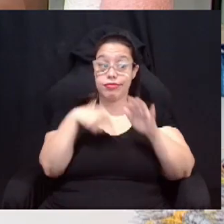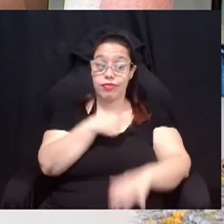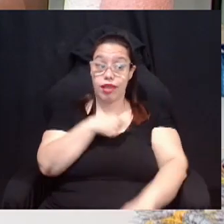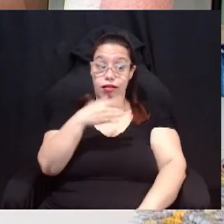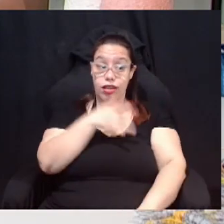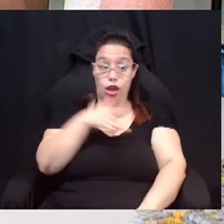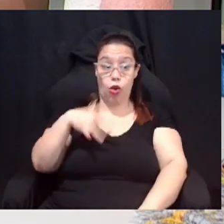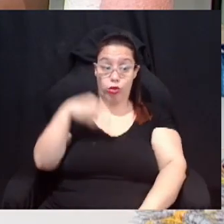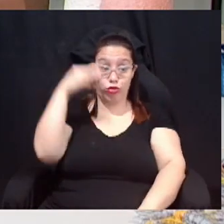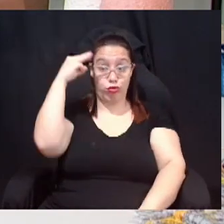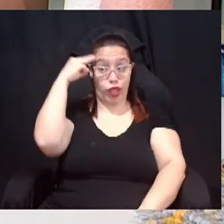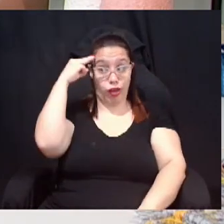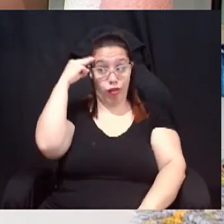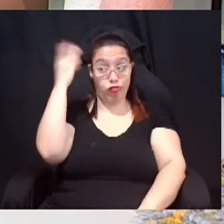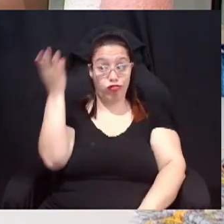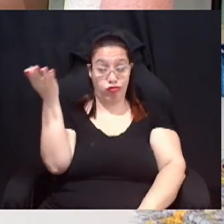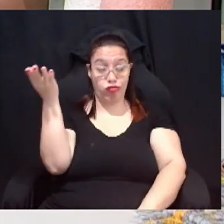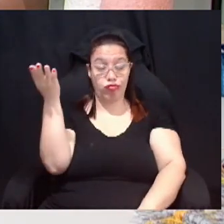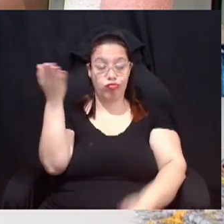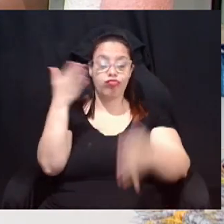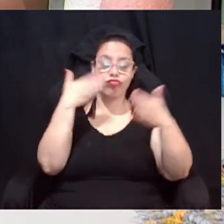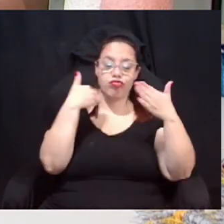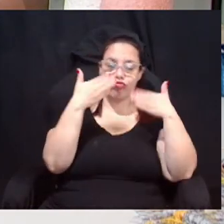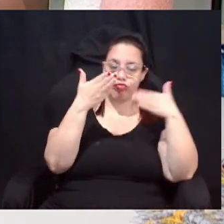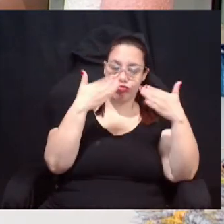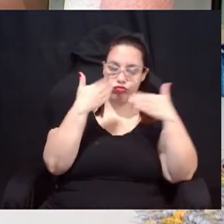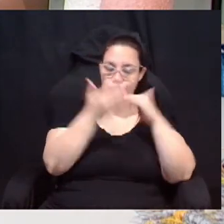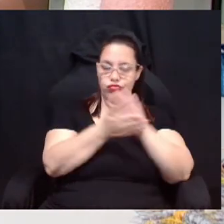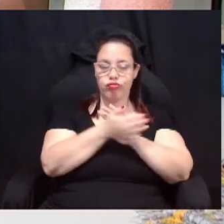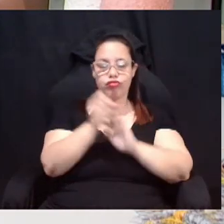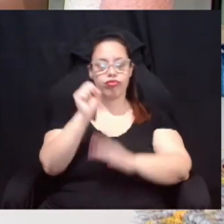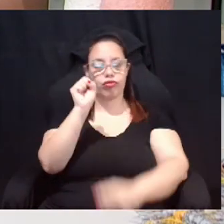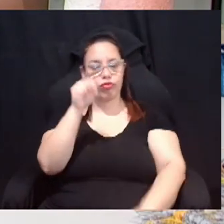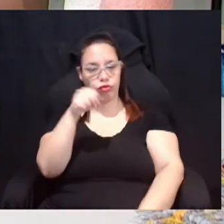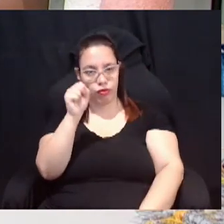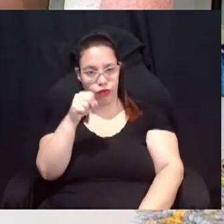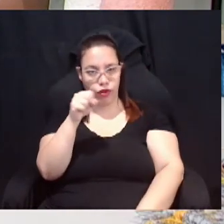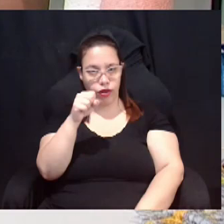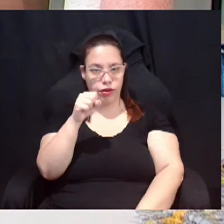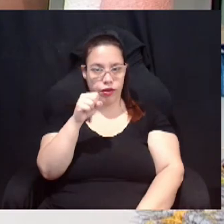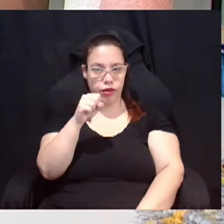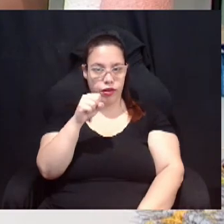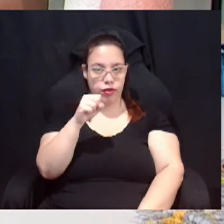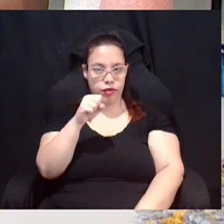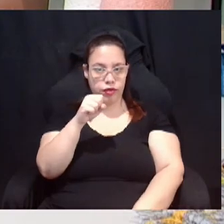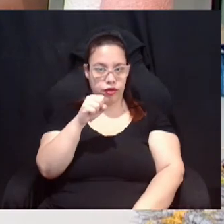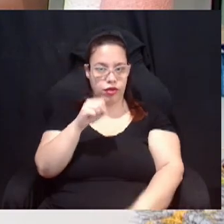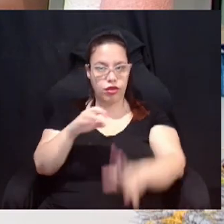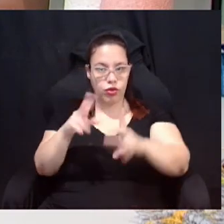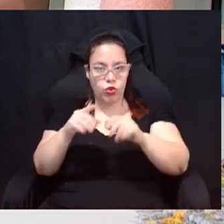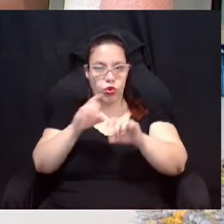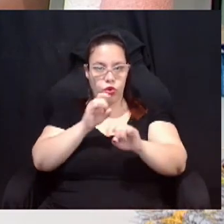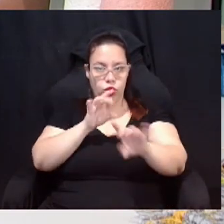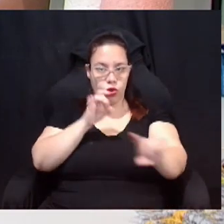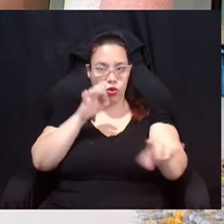Então, exercita a conversa, o cérebro. Sim, bastante. Ainda mais no mundo que hoje tudo é digital, tudo tá na mão. Tem gente que tá perdendo